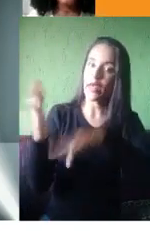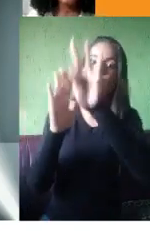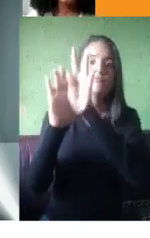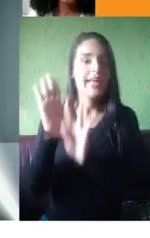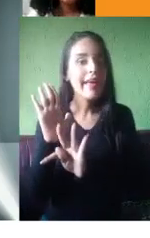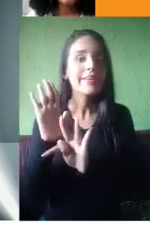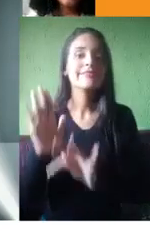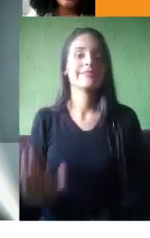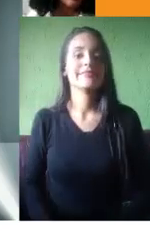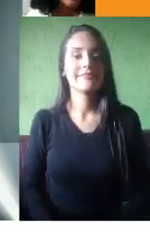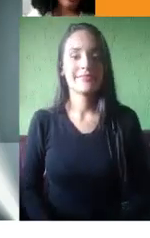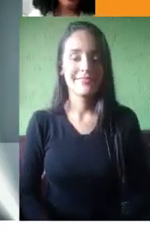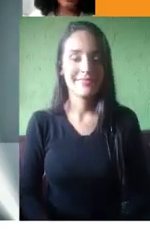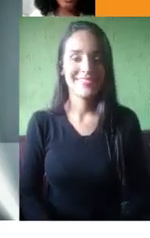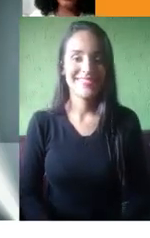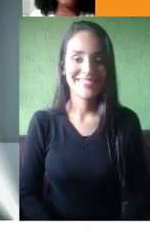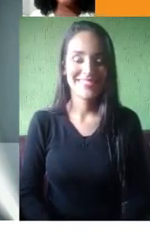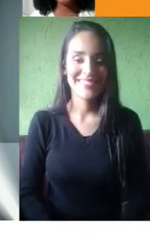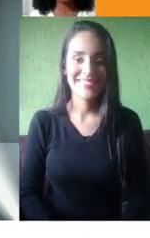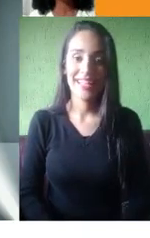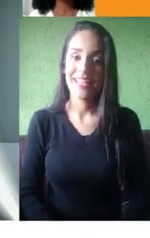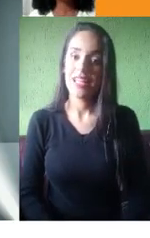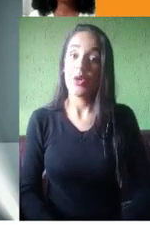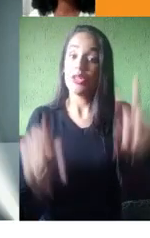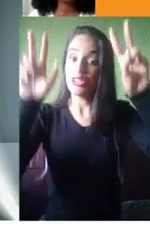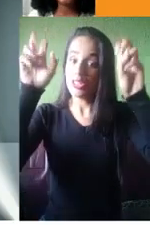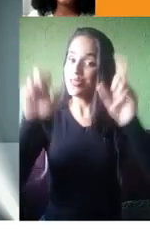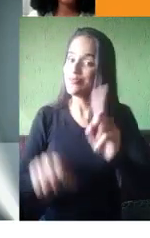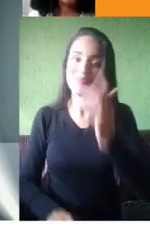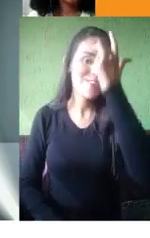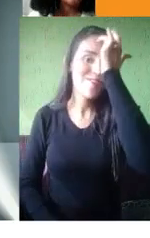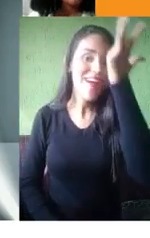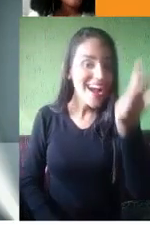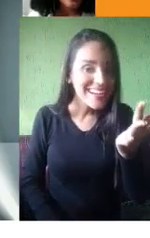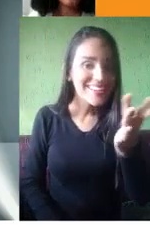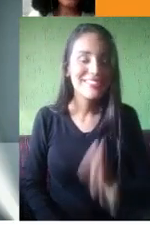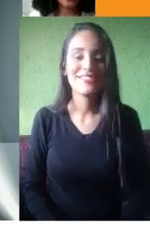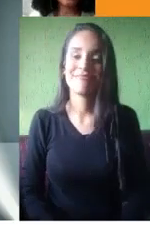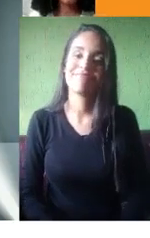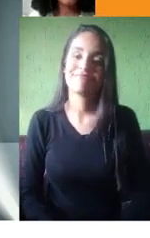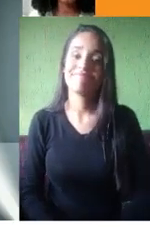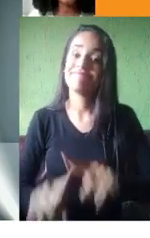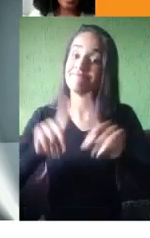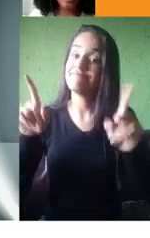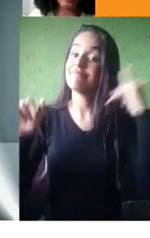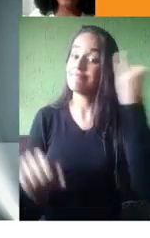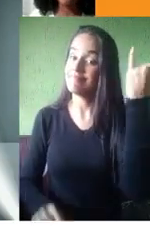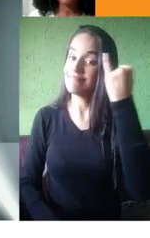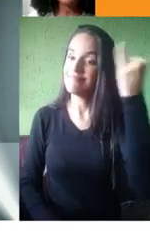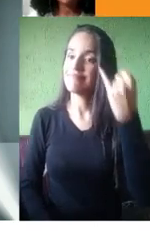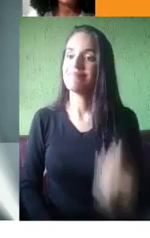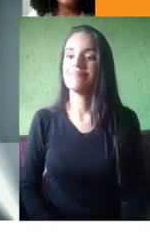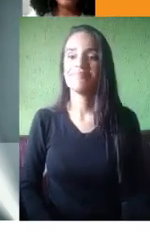texto. Sei que são muitas características para o título, né? Por isso que ele não é uma tarefa fácil de fazer, como alguns